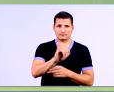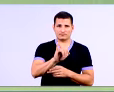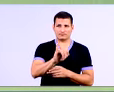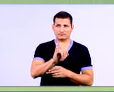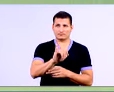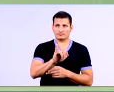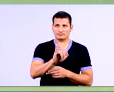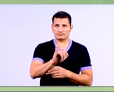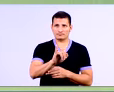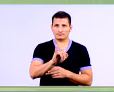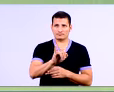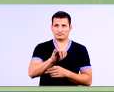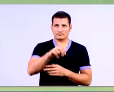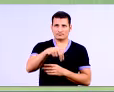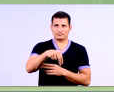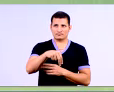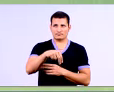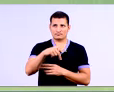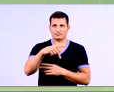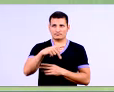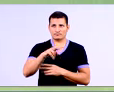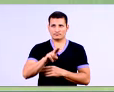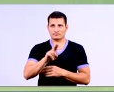nós criamos naquela nosso